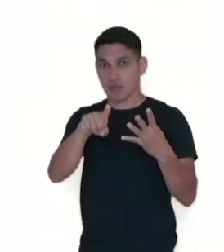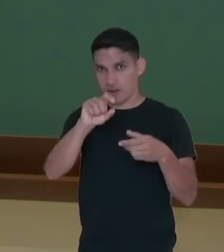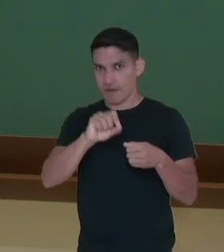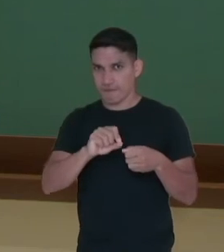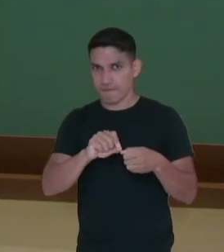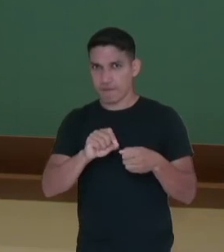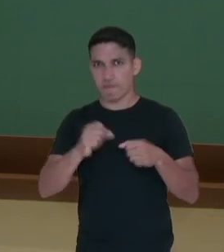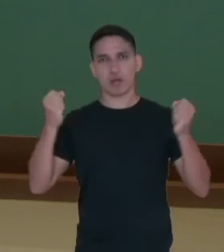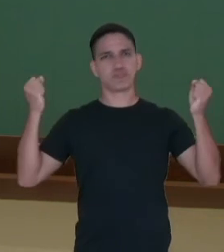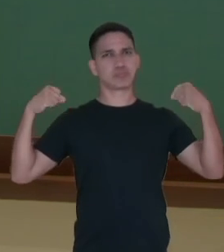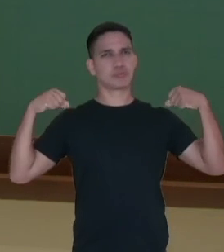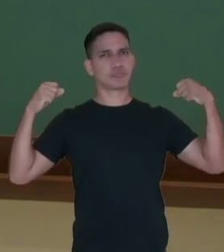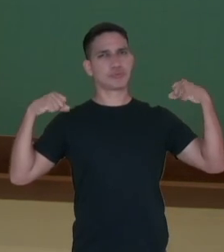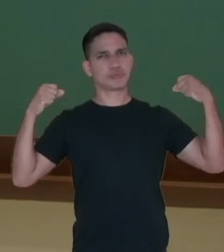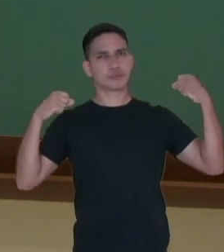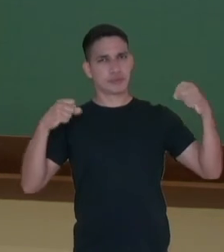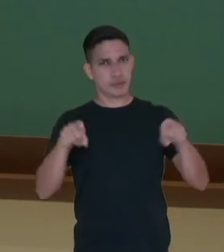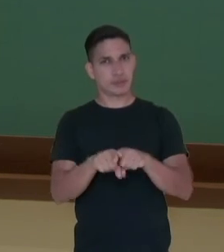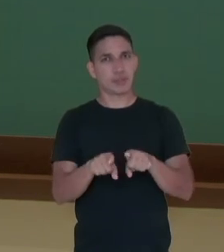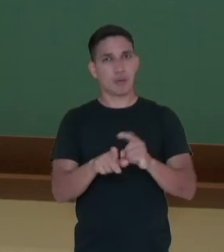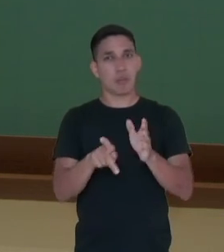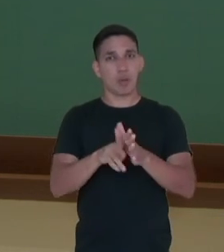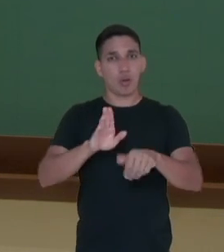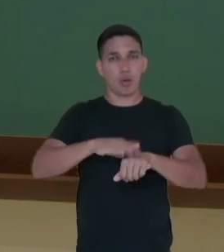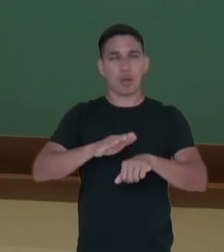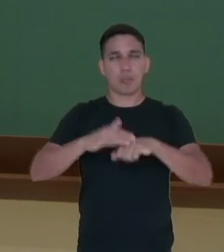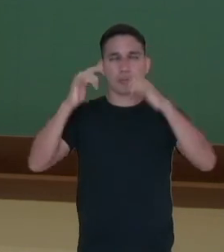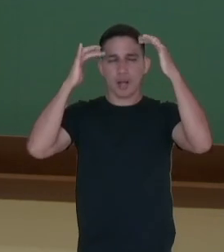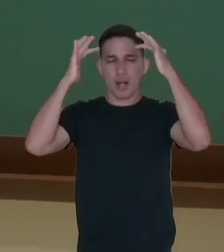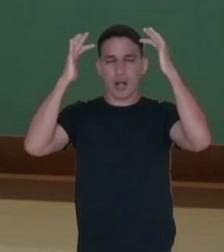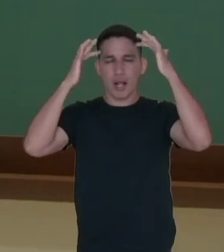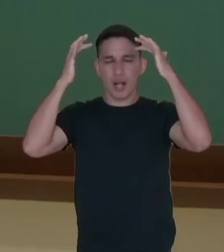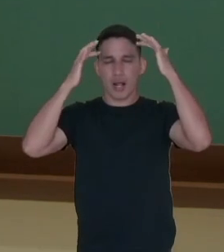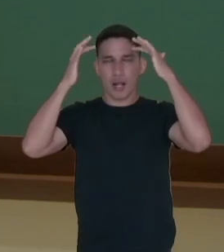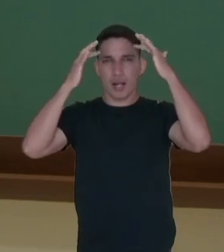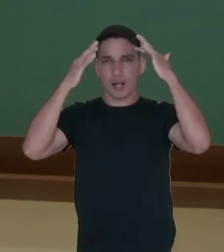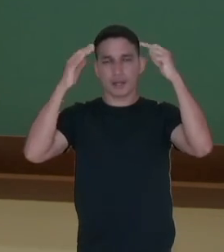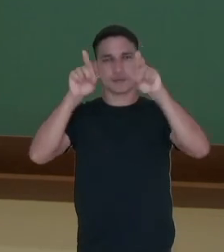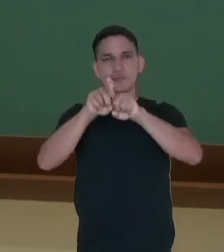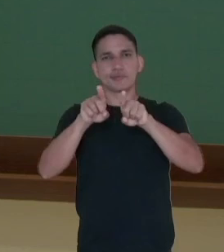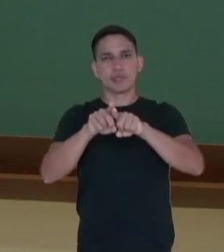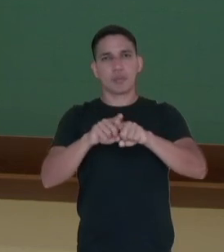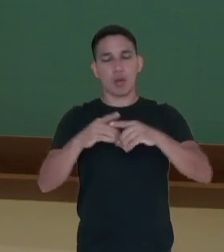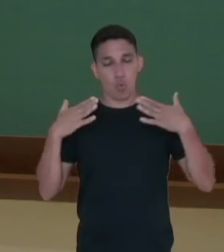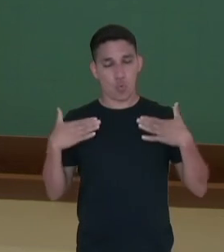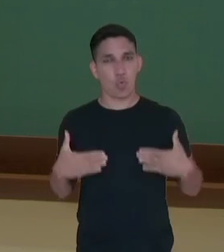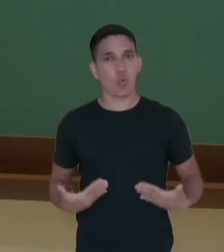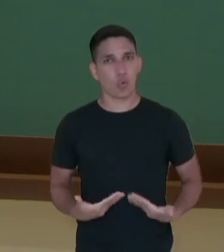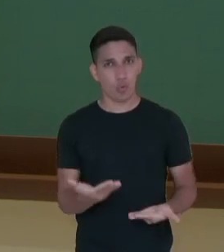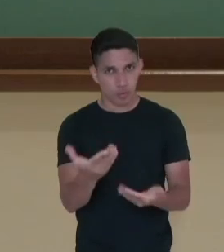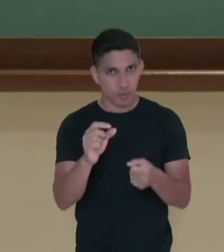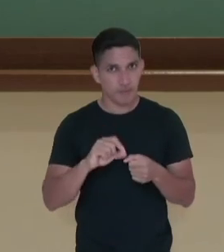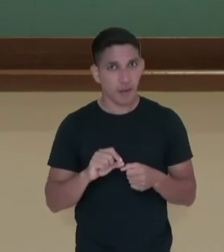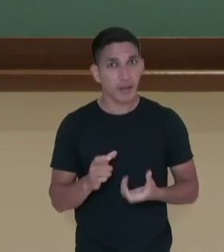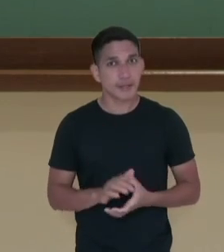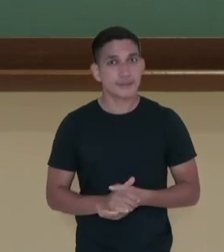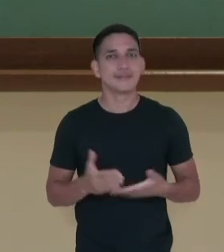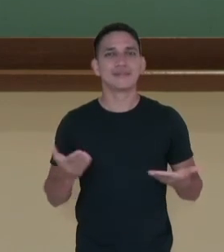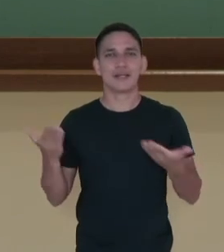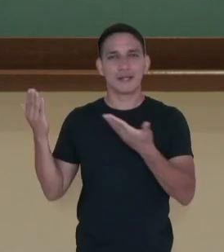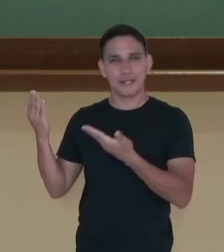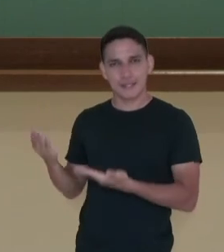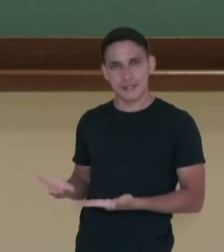faz algum exercício, tanto para a mente, né, como para o corpo. Então aqui, produzindo